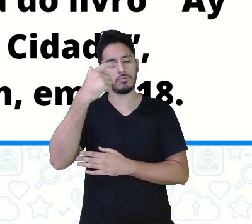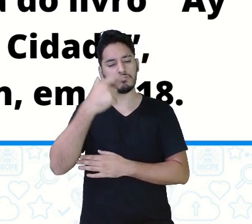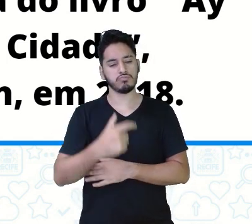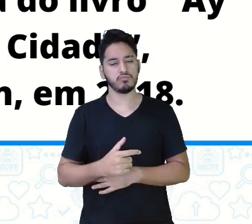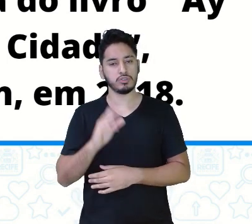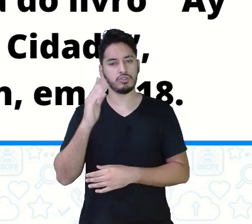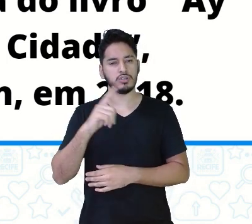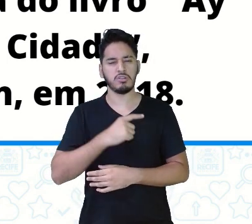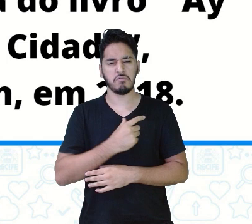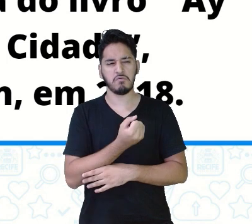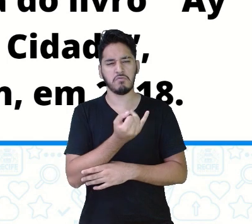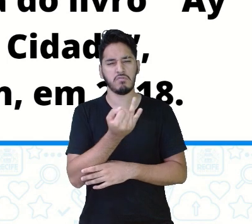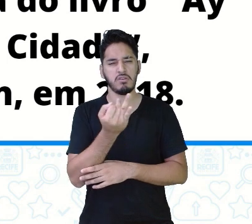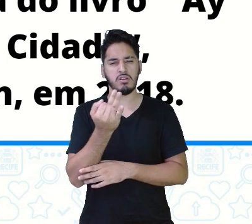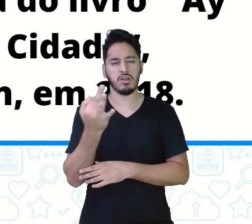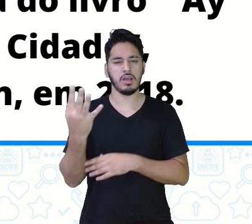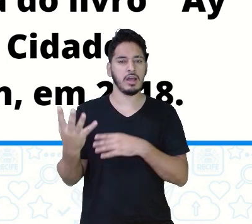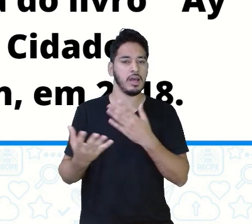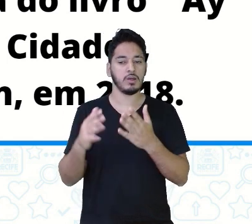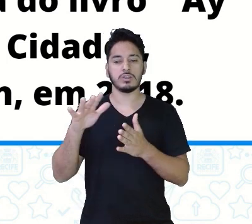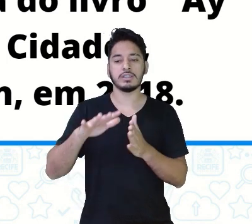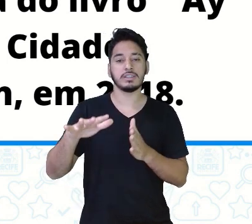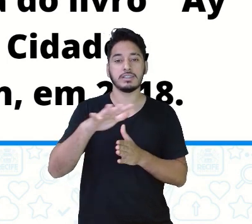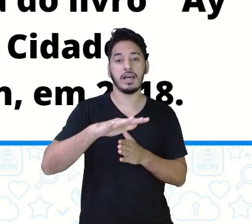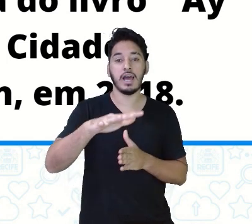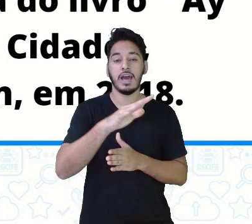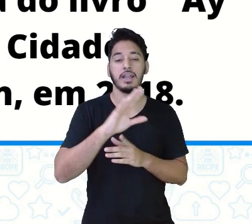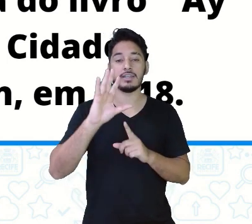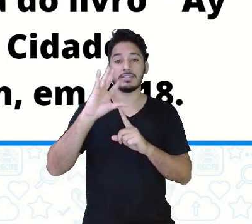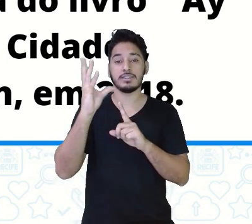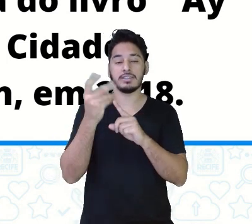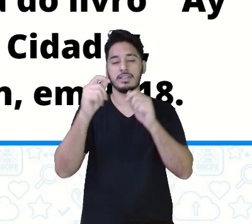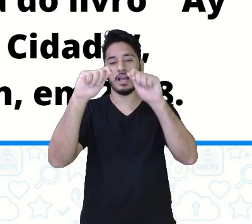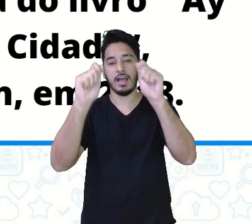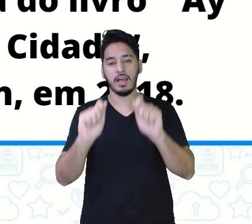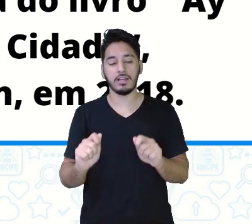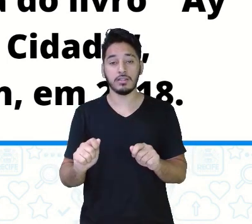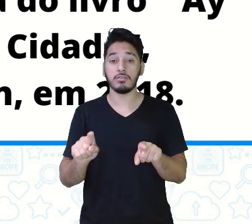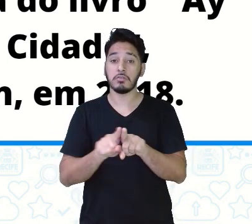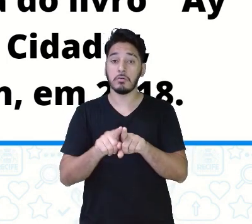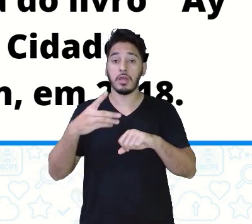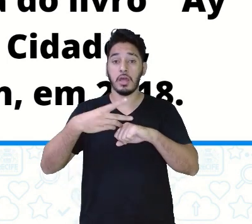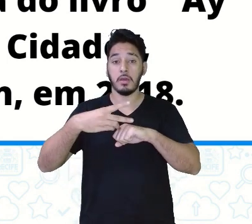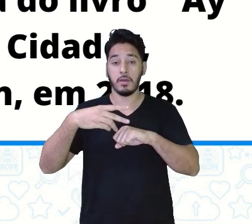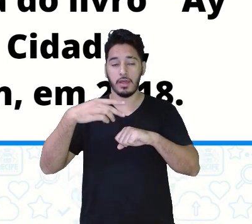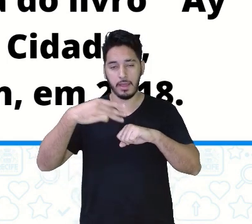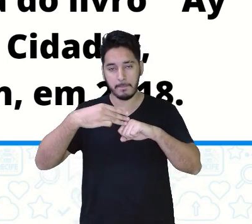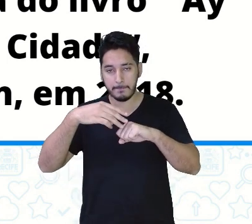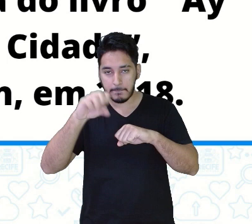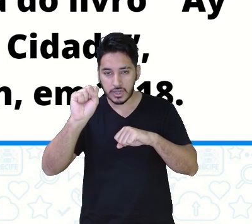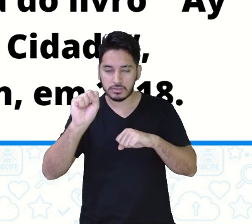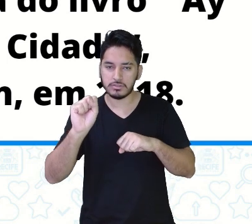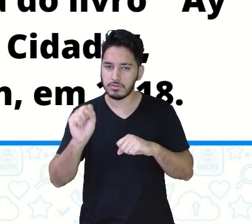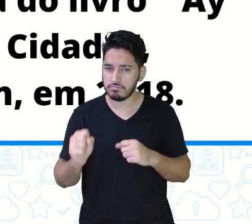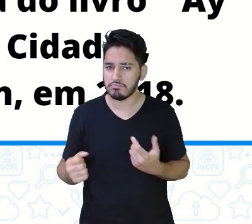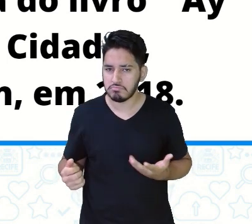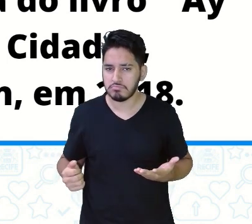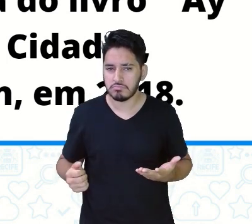tem atua em várias áreas da arte, né, além de ser mestra. Então, como eu falei, uma